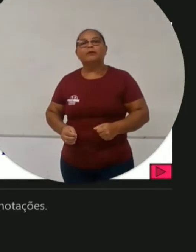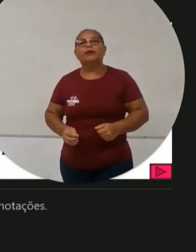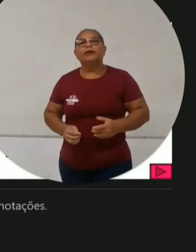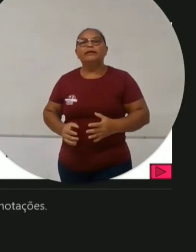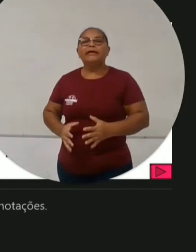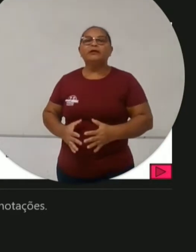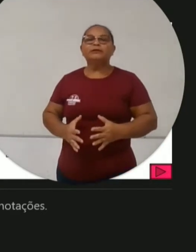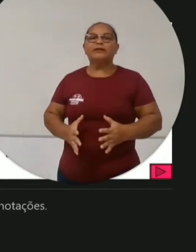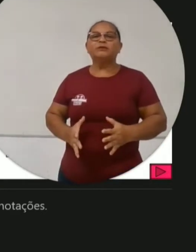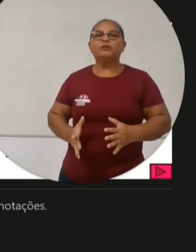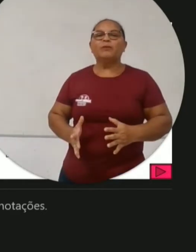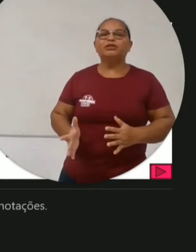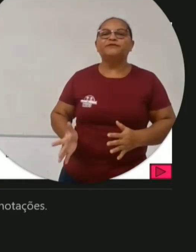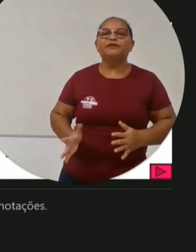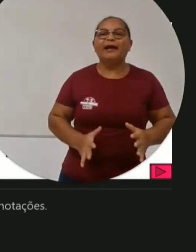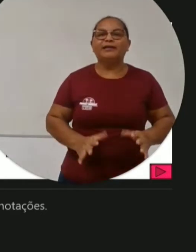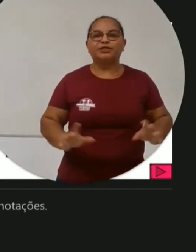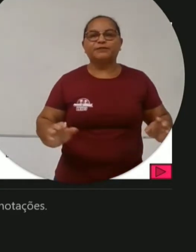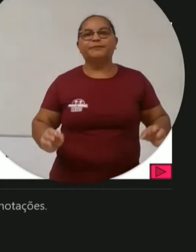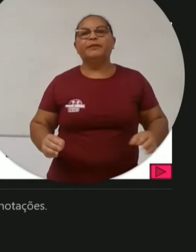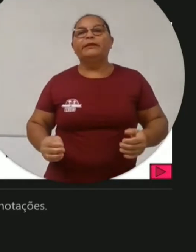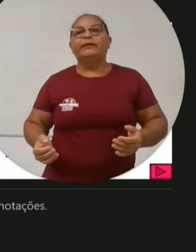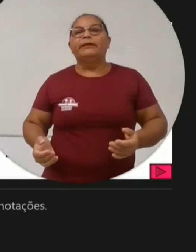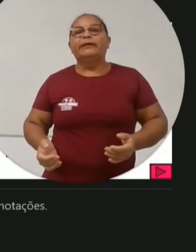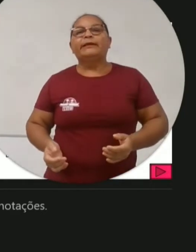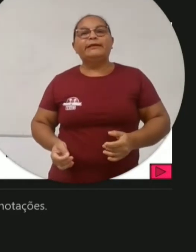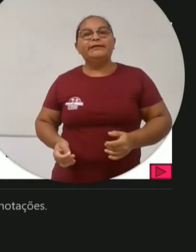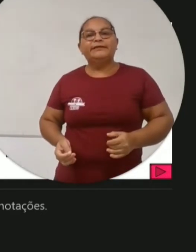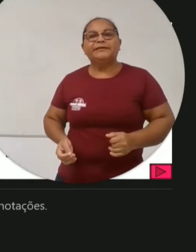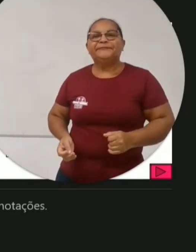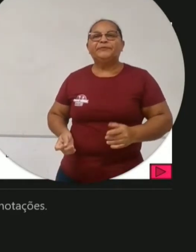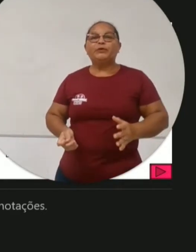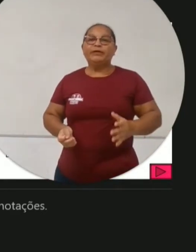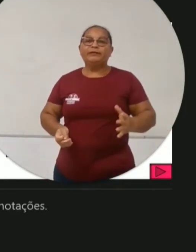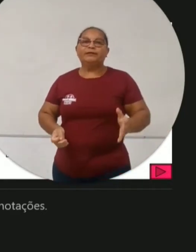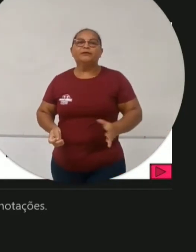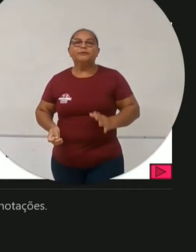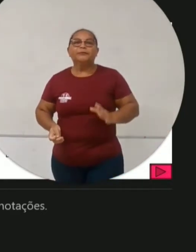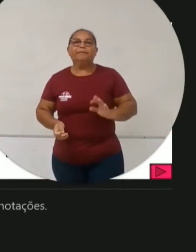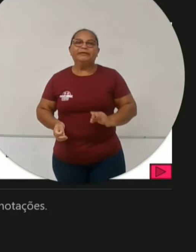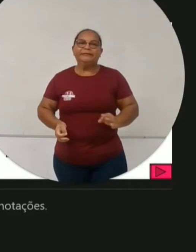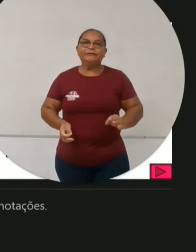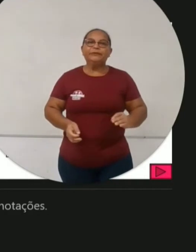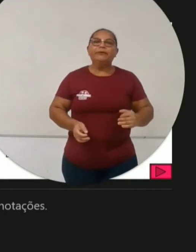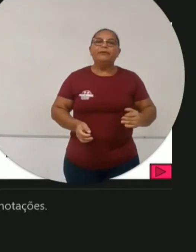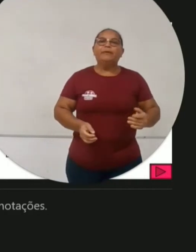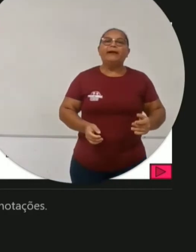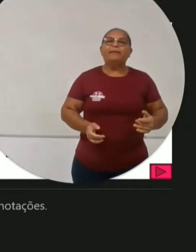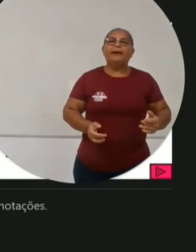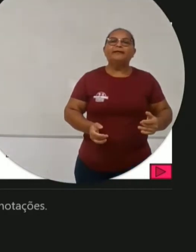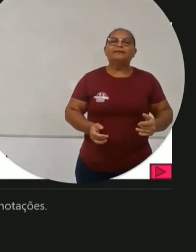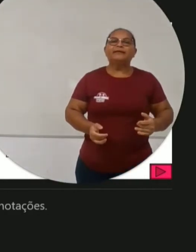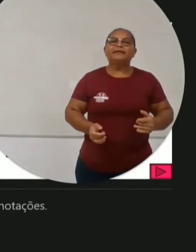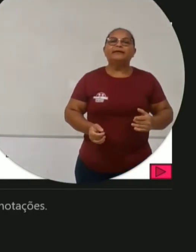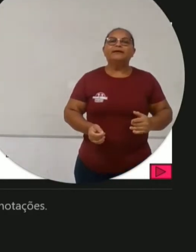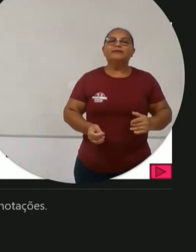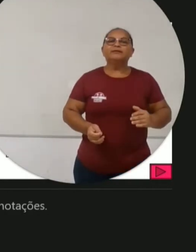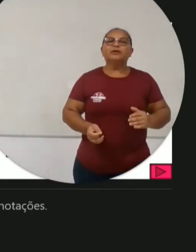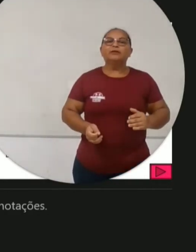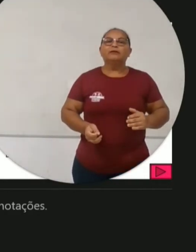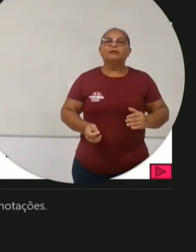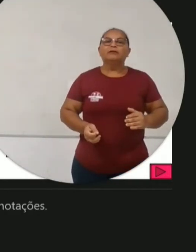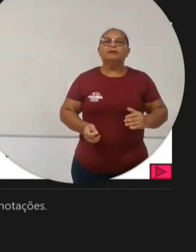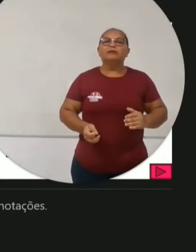E aí nós temos uma atividade. Clique no retângulo branco para aparecer antes.